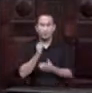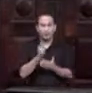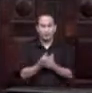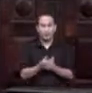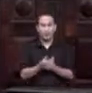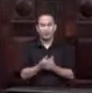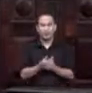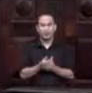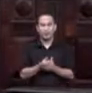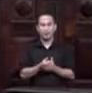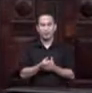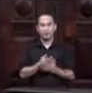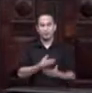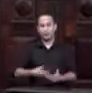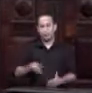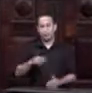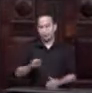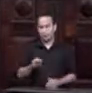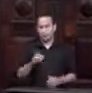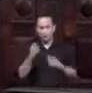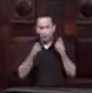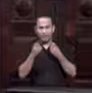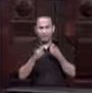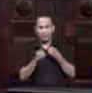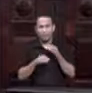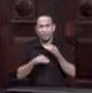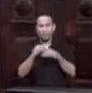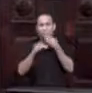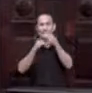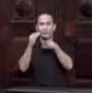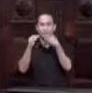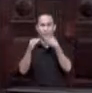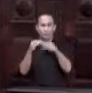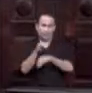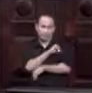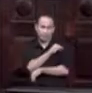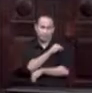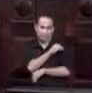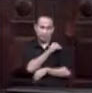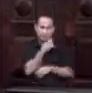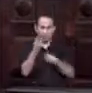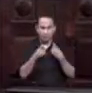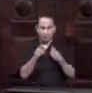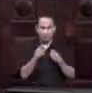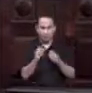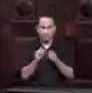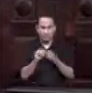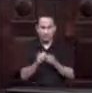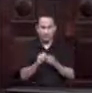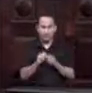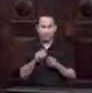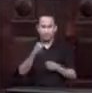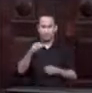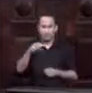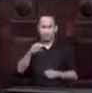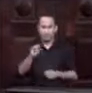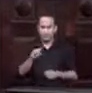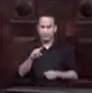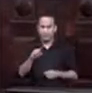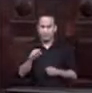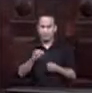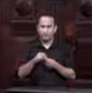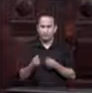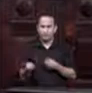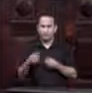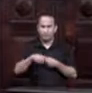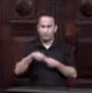está preocupado com o crescimento do Rio de Janeiro, está preocupado com uma crise imediata, criando um mecanismo que pode fazer com que essa crise, daqui a algum tempo, seja muito